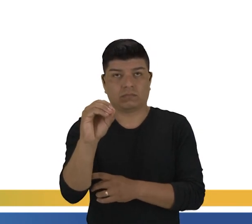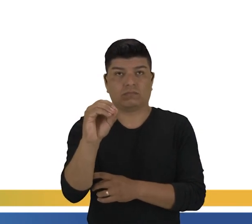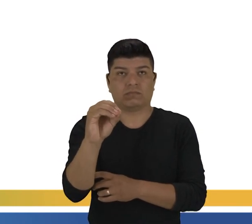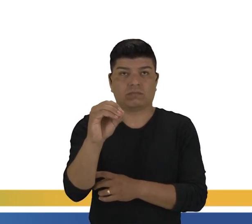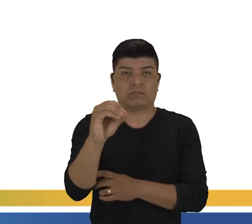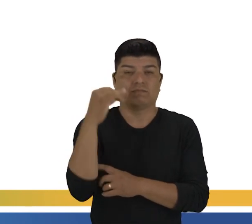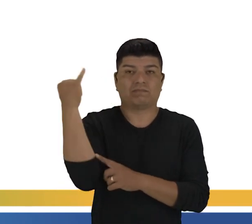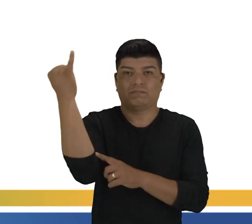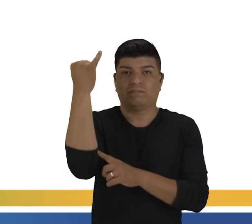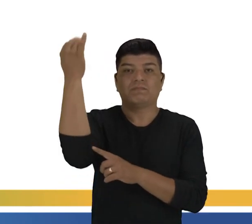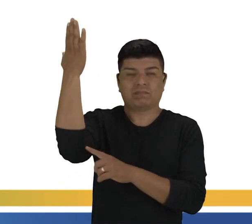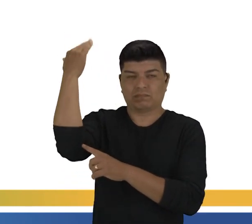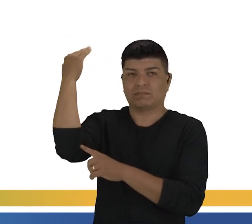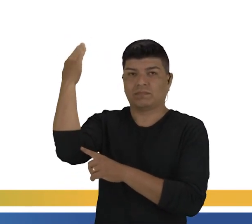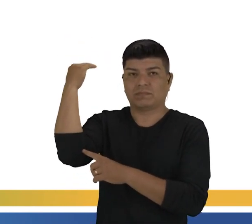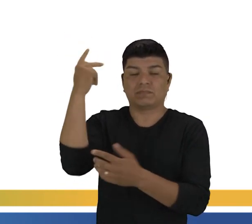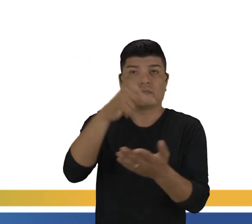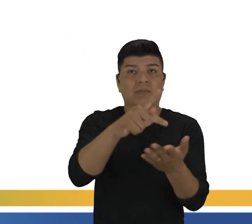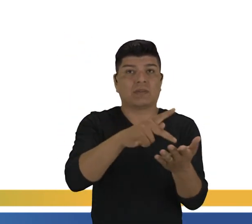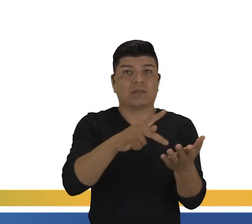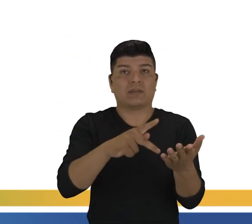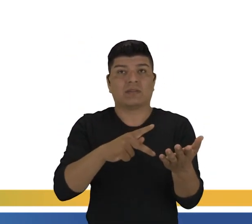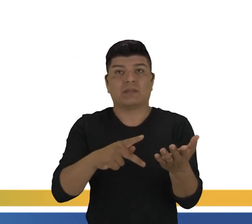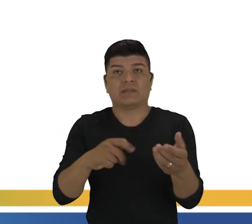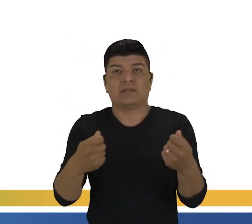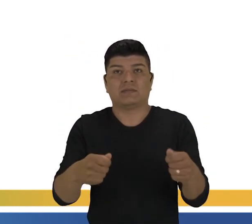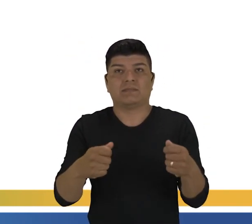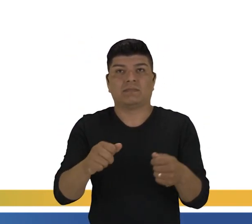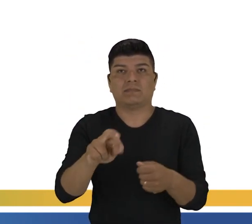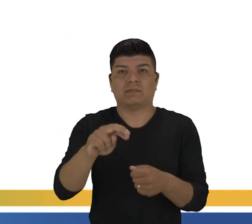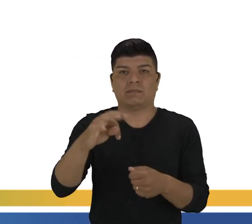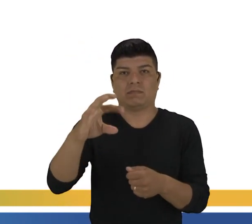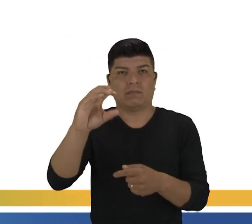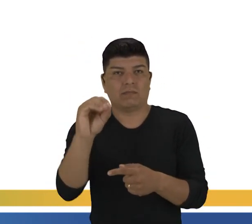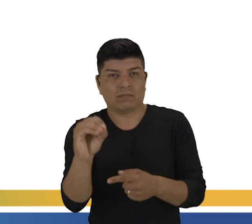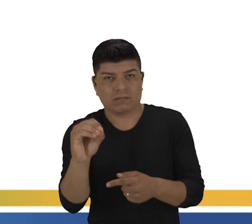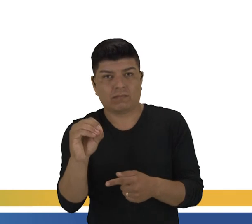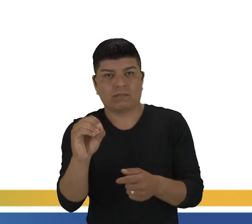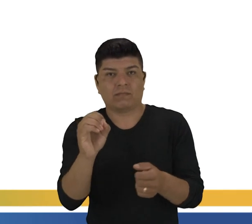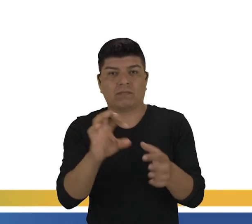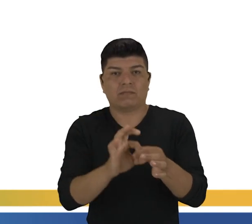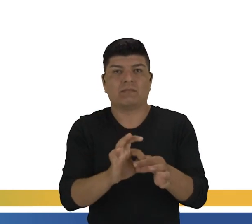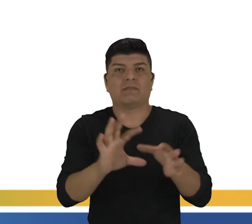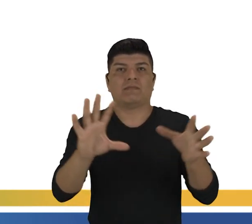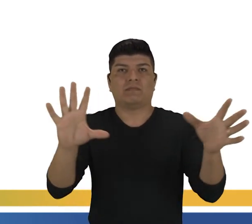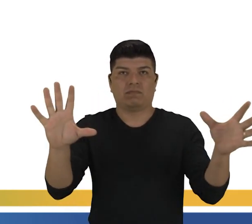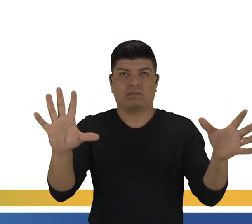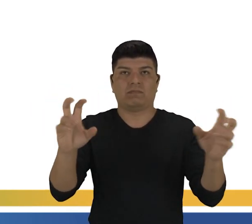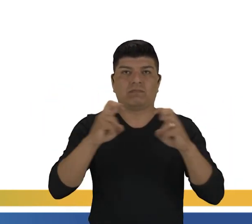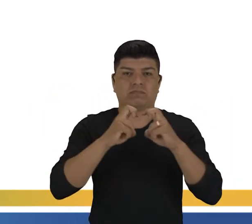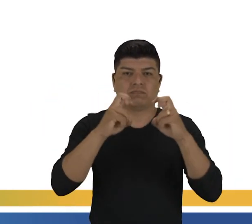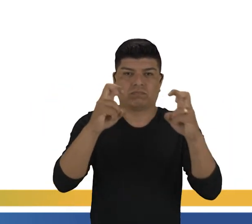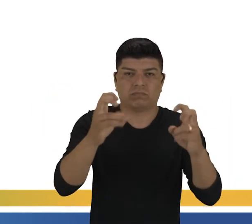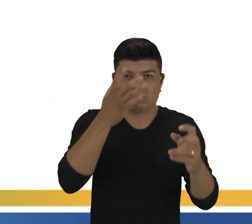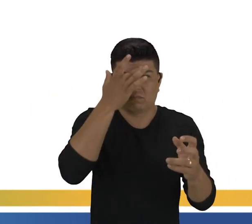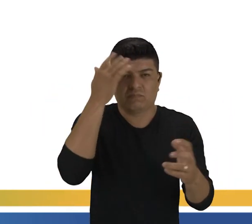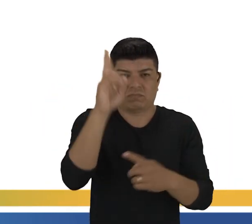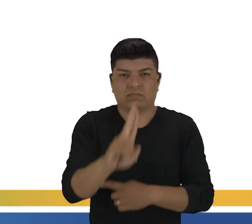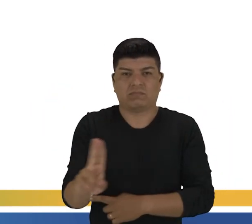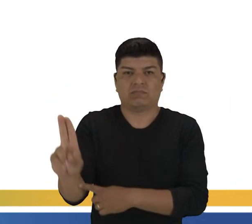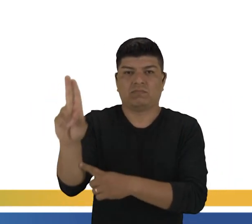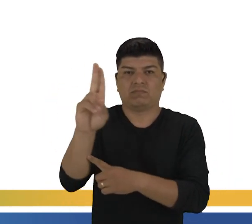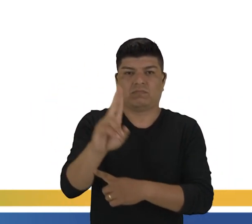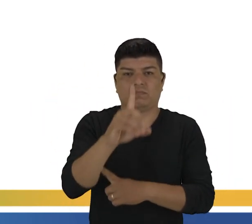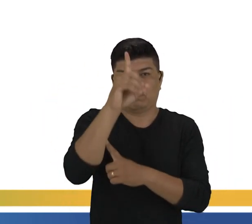para a época. A poesia deve ser o arauto da liberdade, brado ardente contra os usurpadores